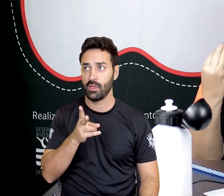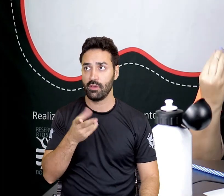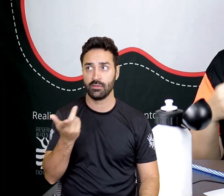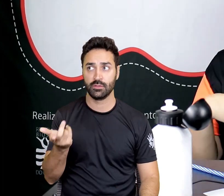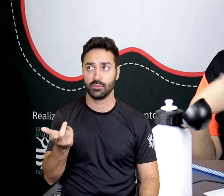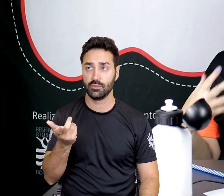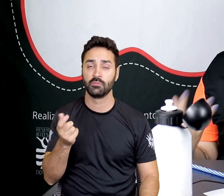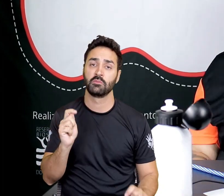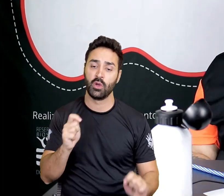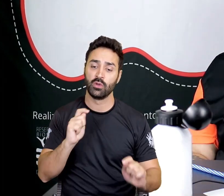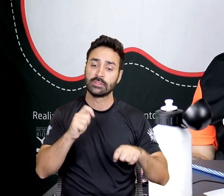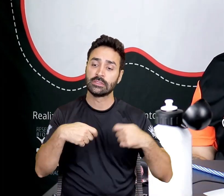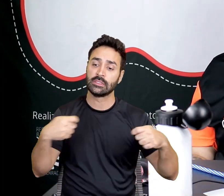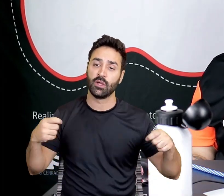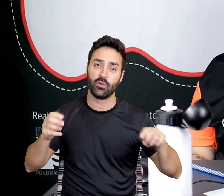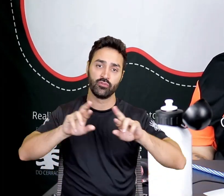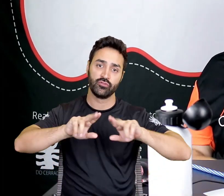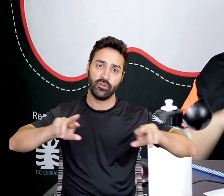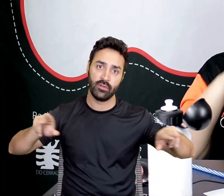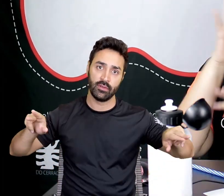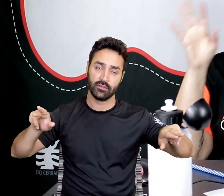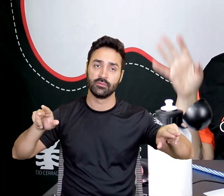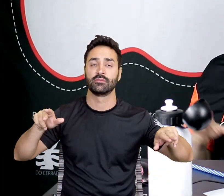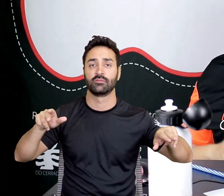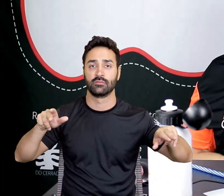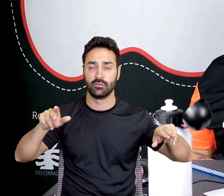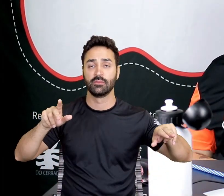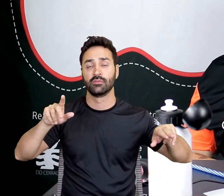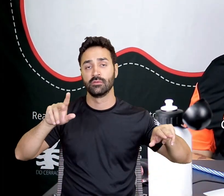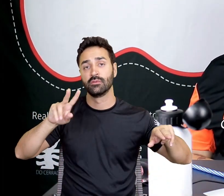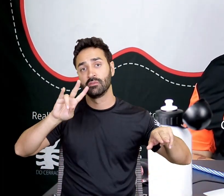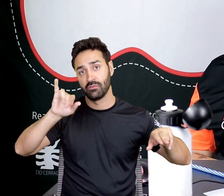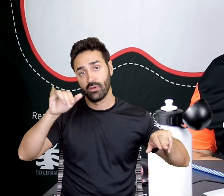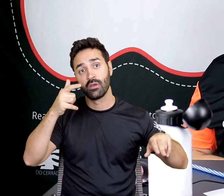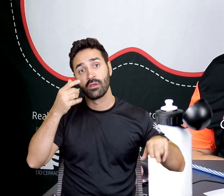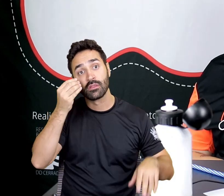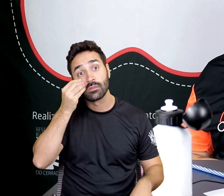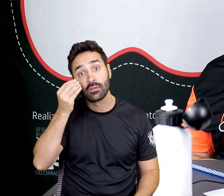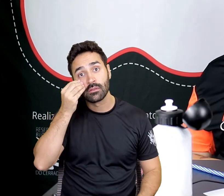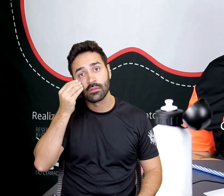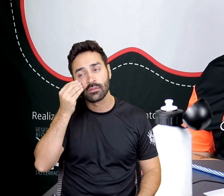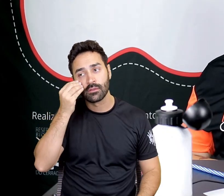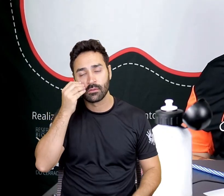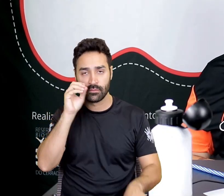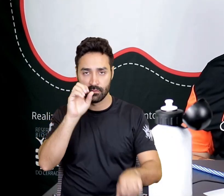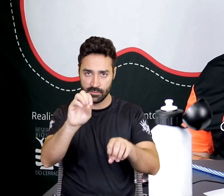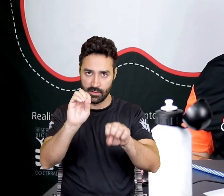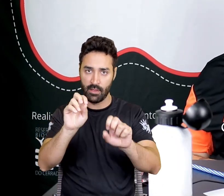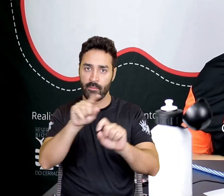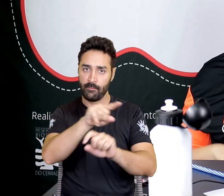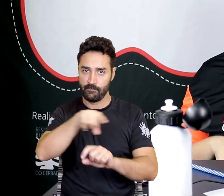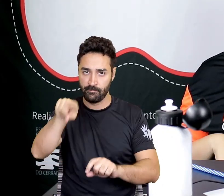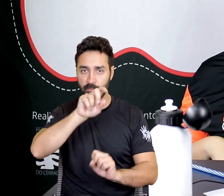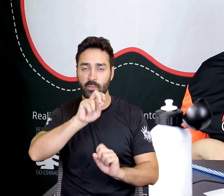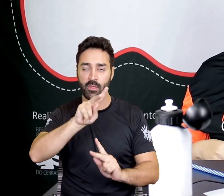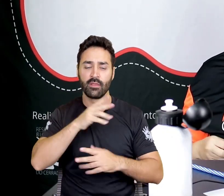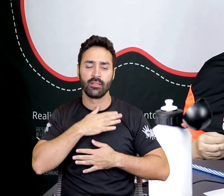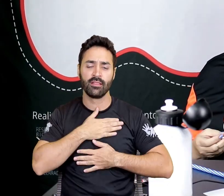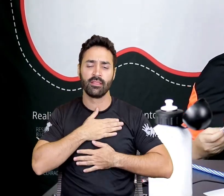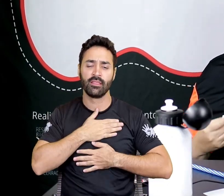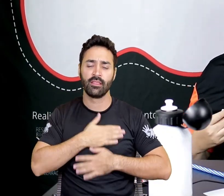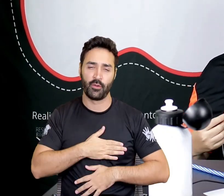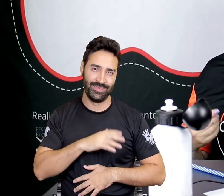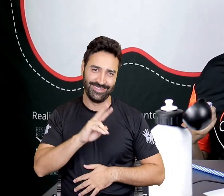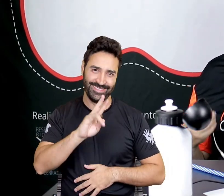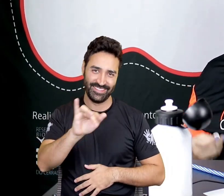que pode ter sinais diferentes. E a gente vai tentar trabalhar isso da melhor maneira durante o curso, certo? Pode ficar tranquila que a